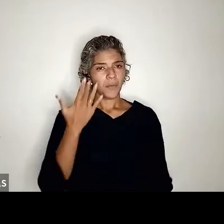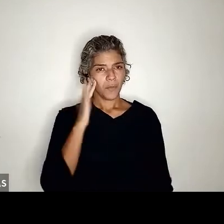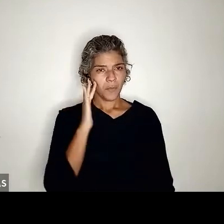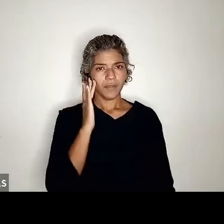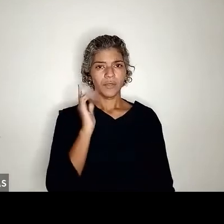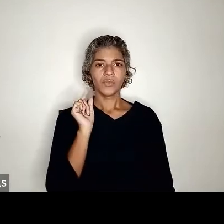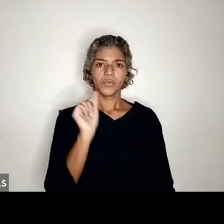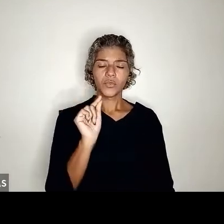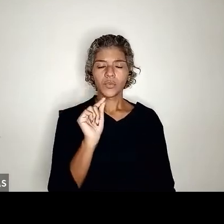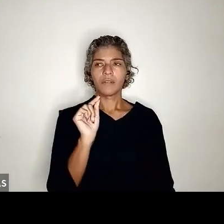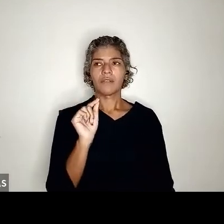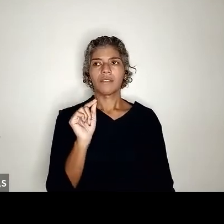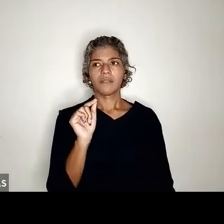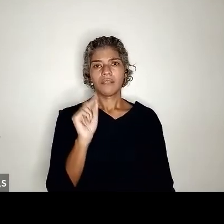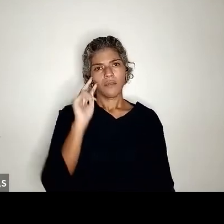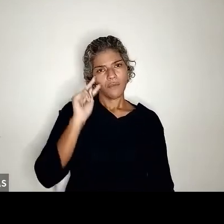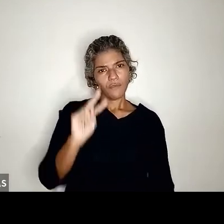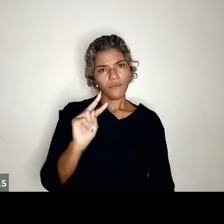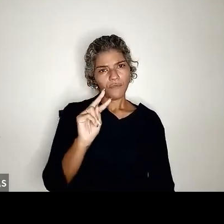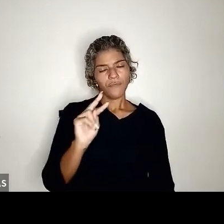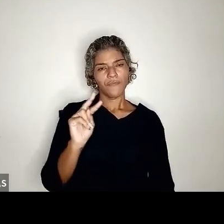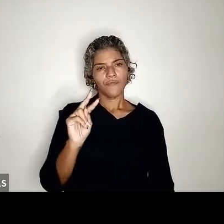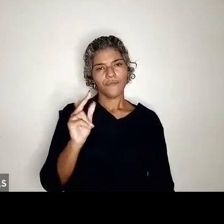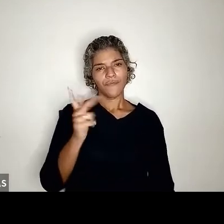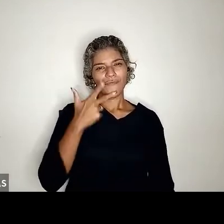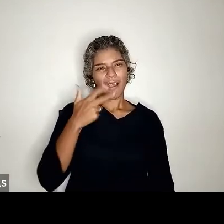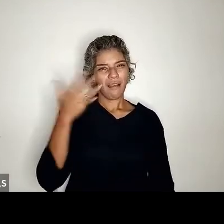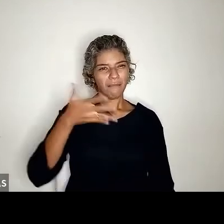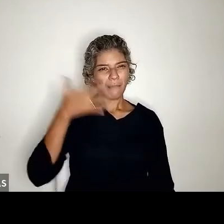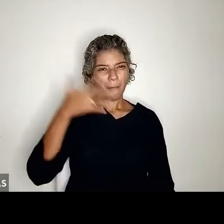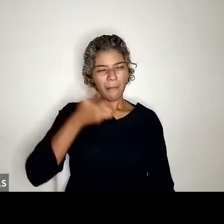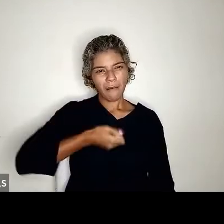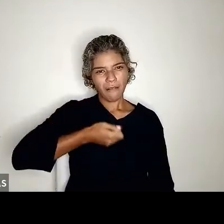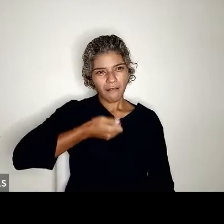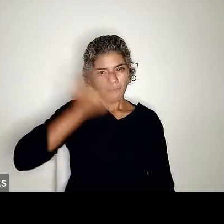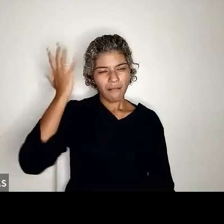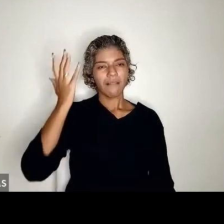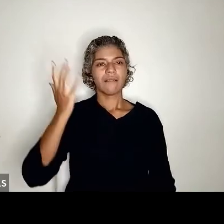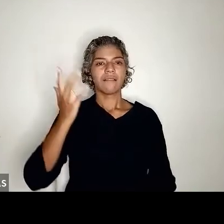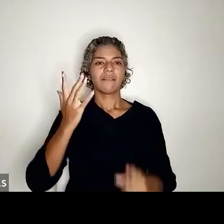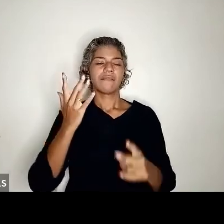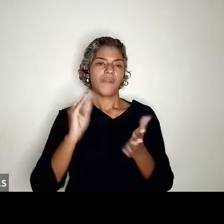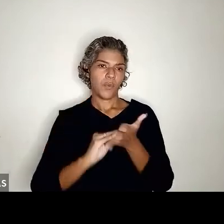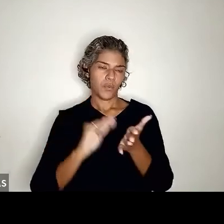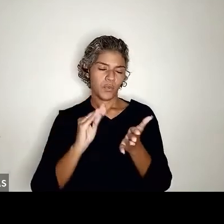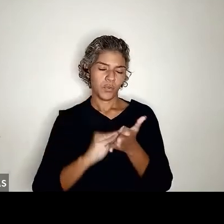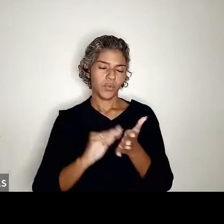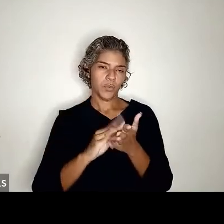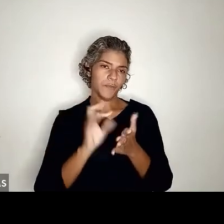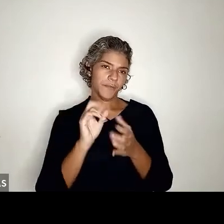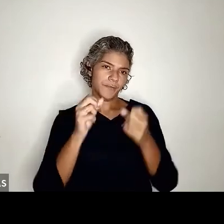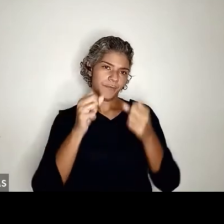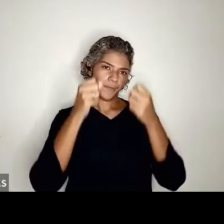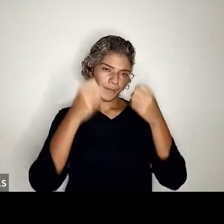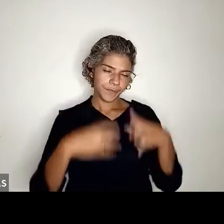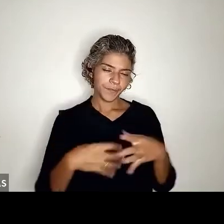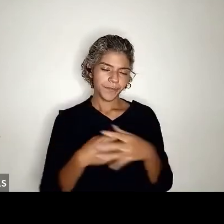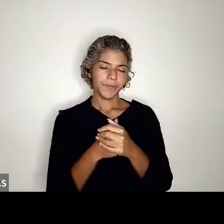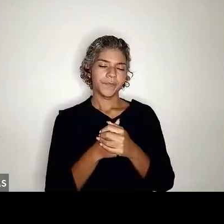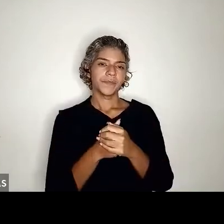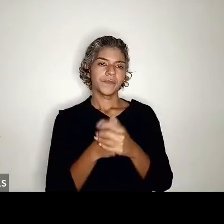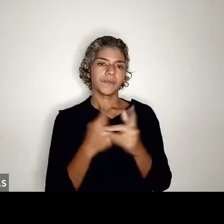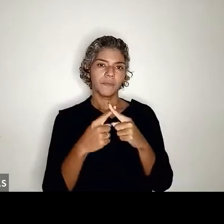aqui da fala escapou, assim, né, quando eu fiz essa apresentação mais institucional do comitê, assim, né, e